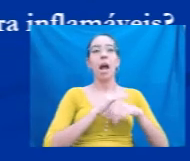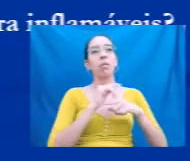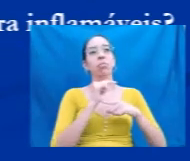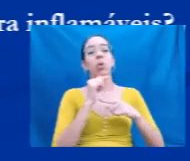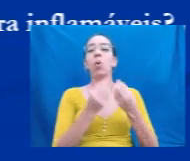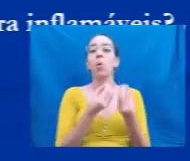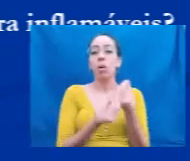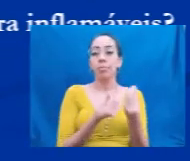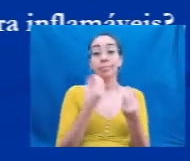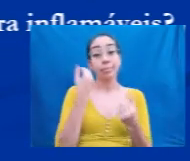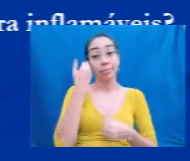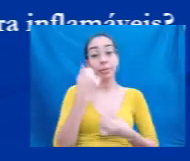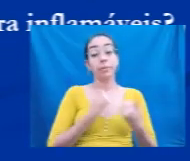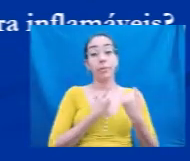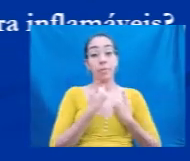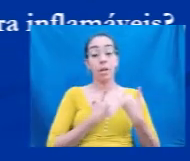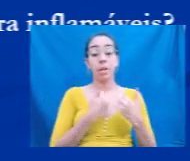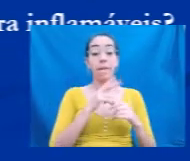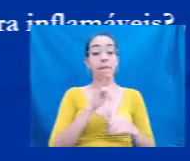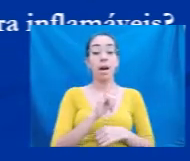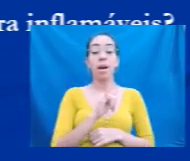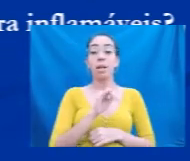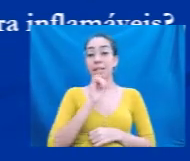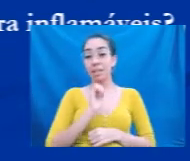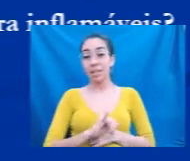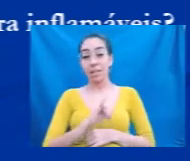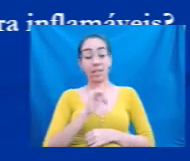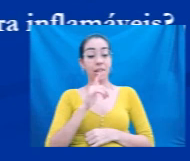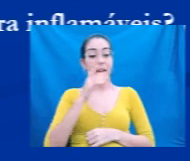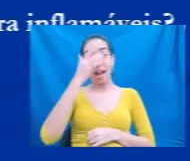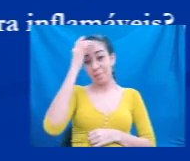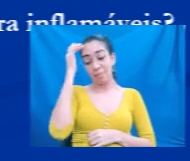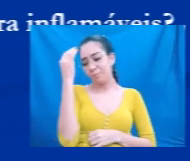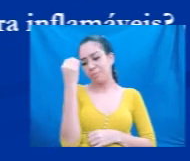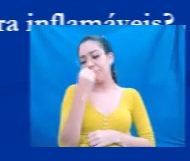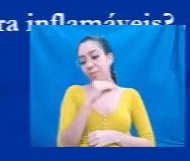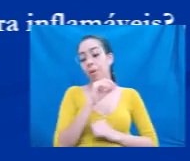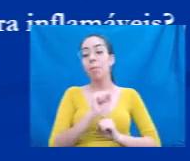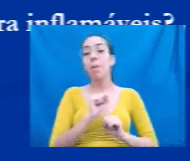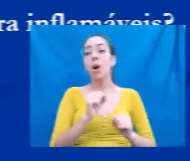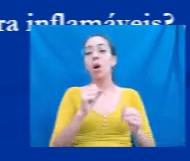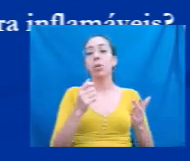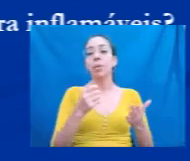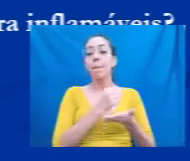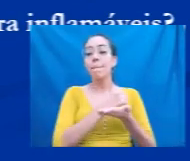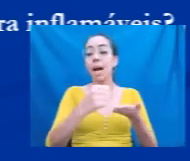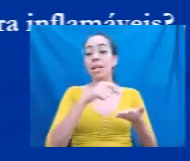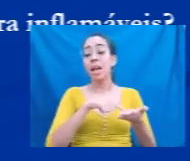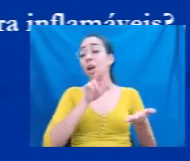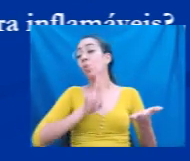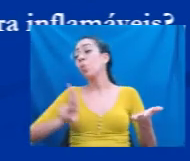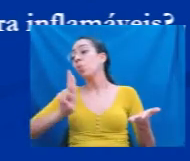mais à frente. Se as pessoas não ficam atentas a isso, alguns produtos podem se vencer. Então, né, é uma regra